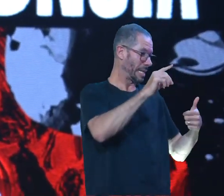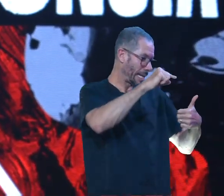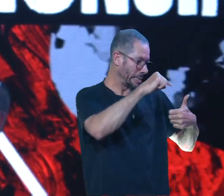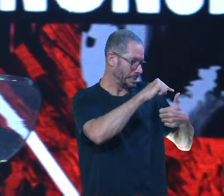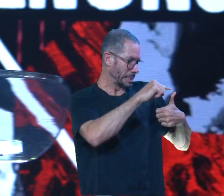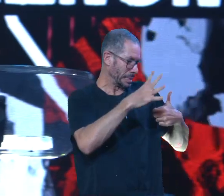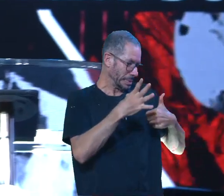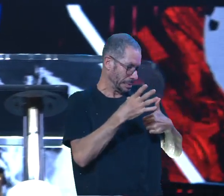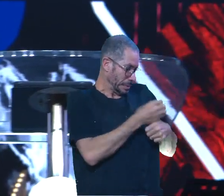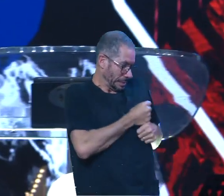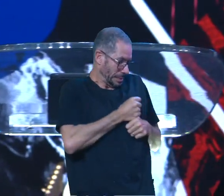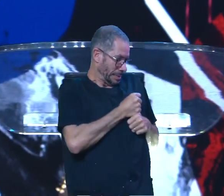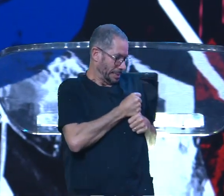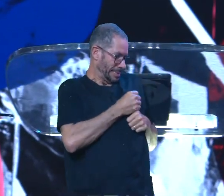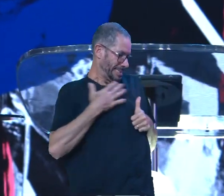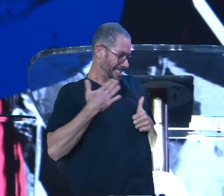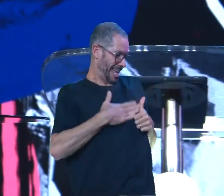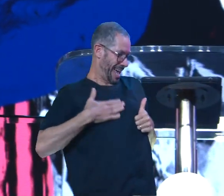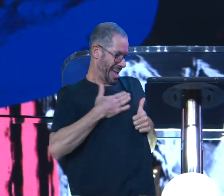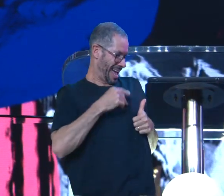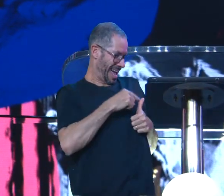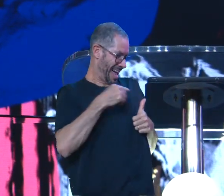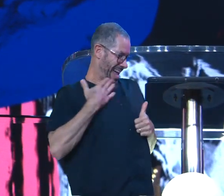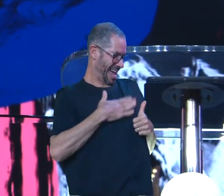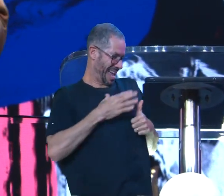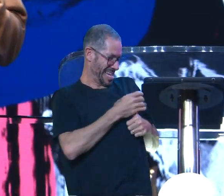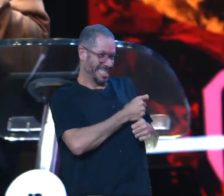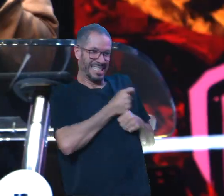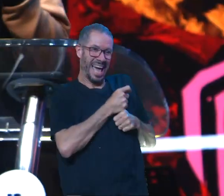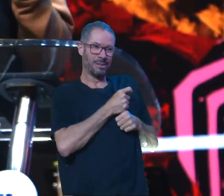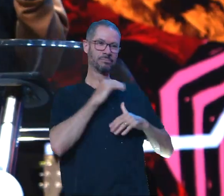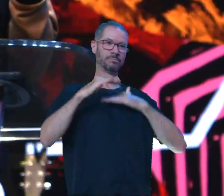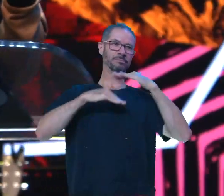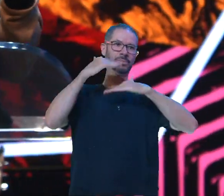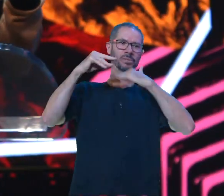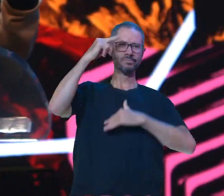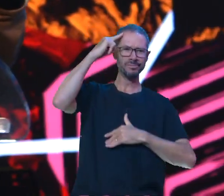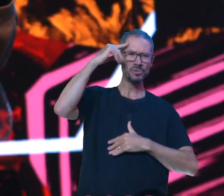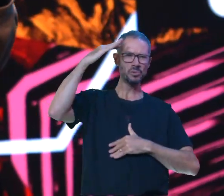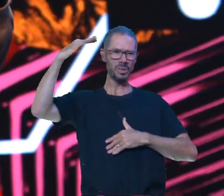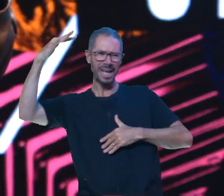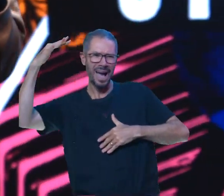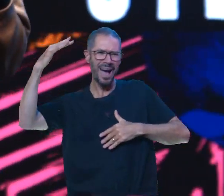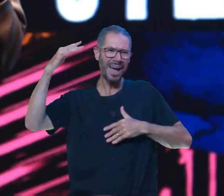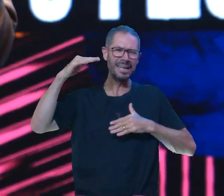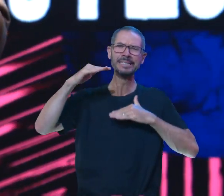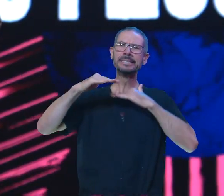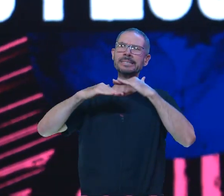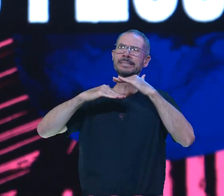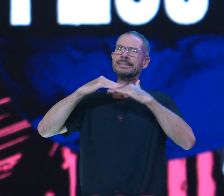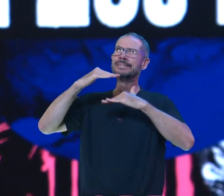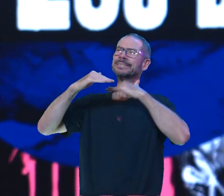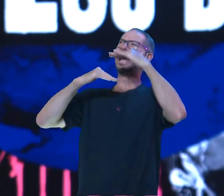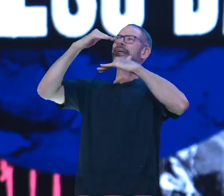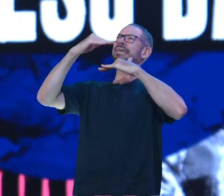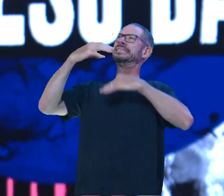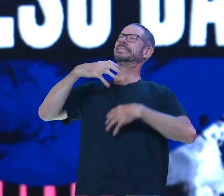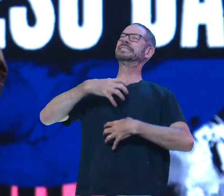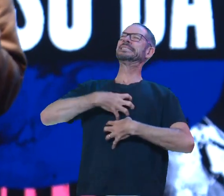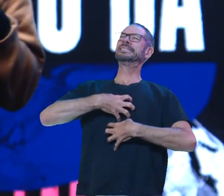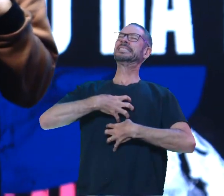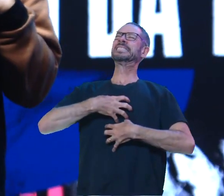coisa, porque na verdade a gente está gostando daquilo. A gente começou a desenvolver, começou a sonhar, começou aquele negócio a crescer. E aquele sentimento